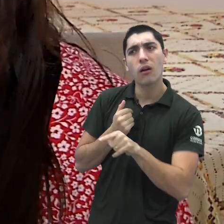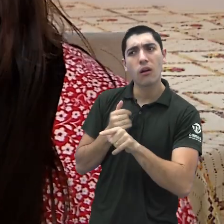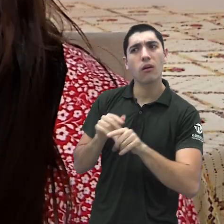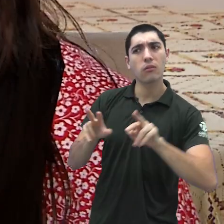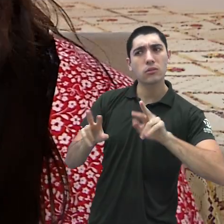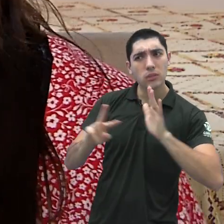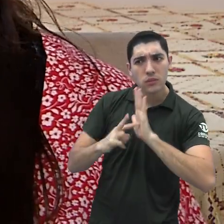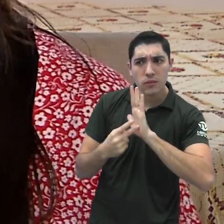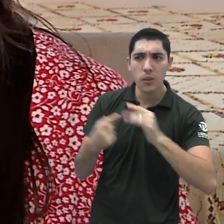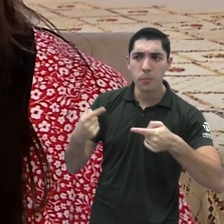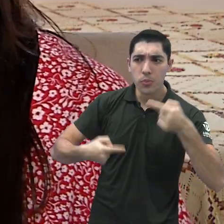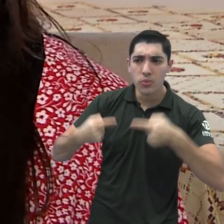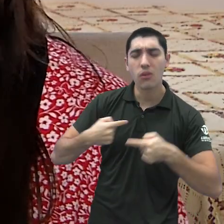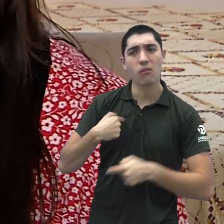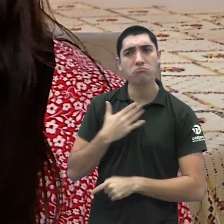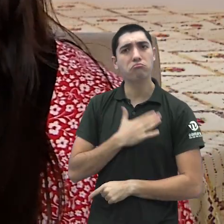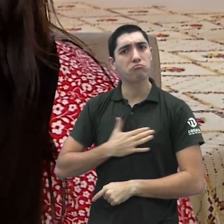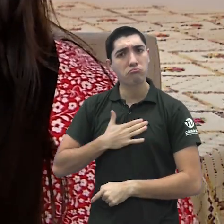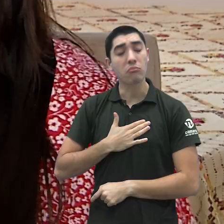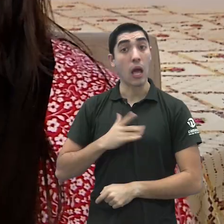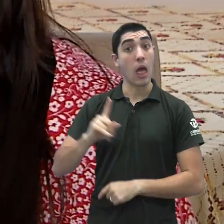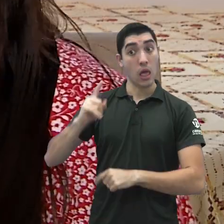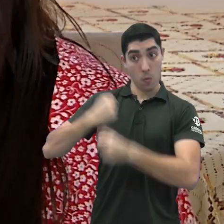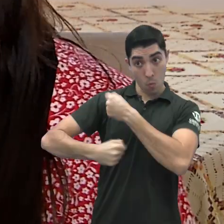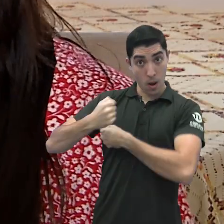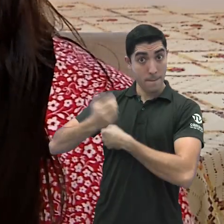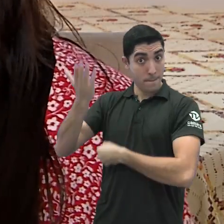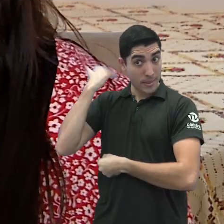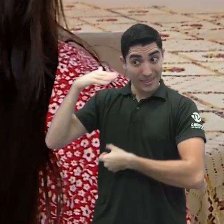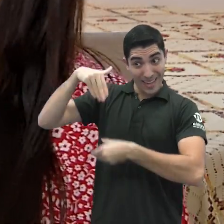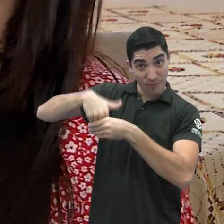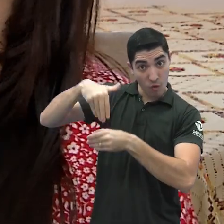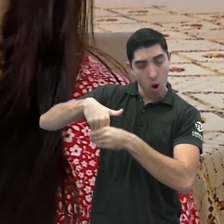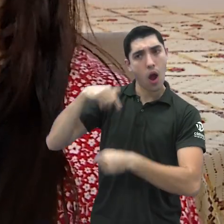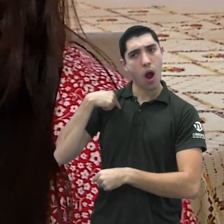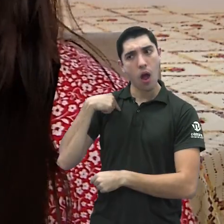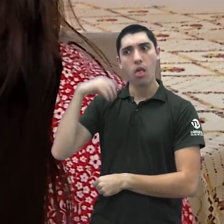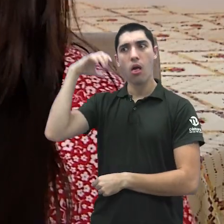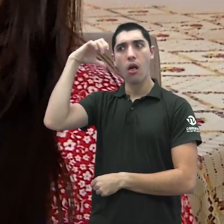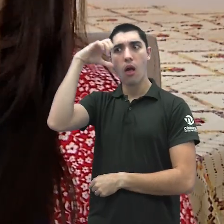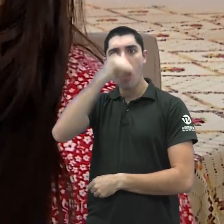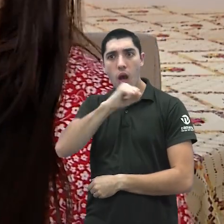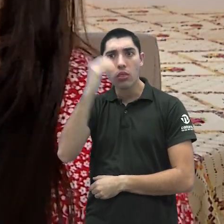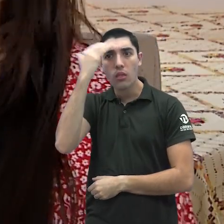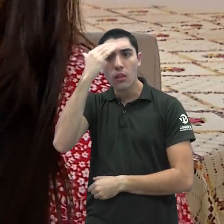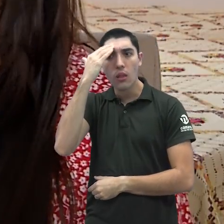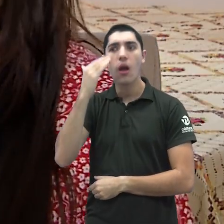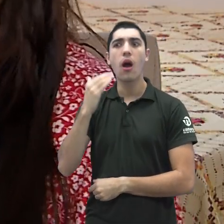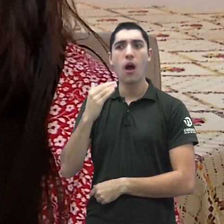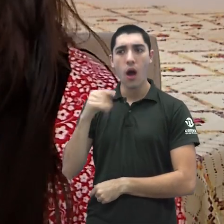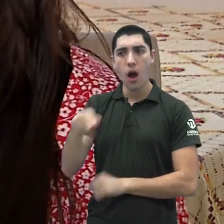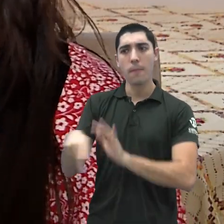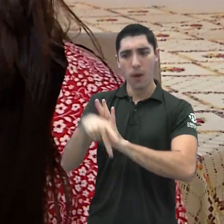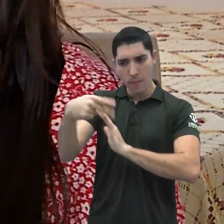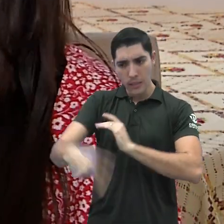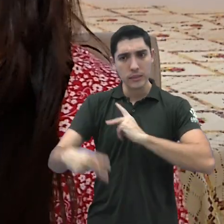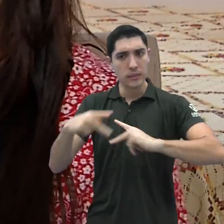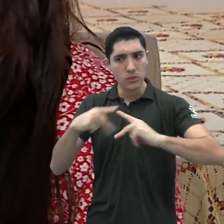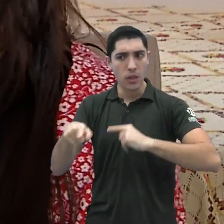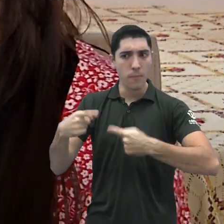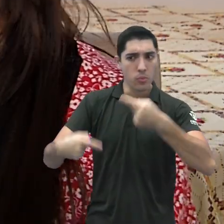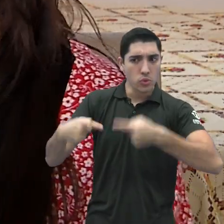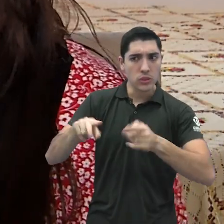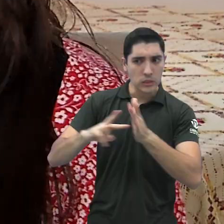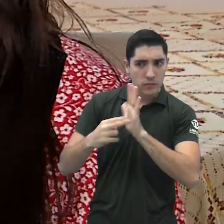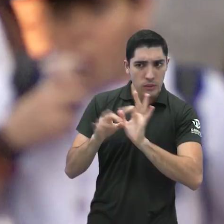esse universo, fazendo mais simulações fora. E durante as eleições, ano passado, que eu comecei a entender mais como funciona a política